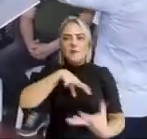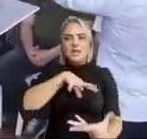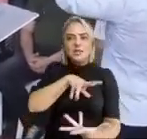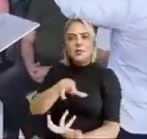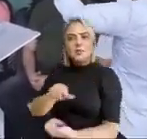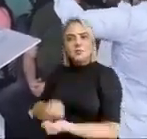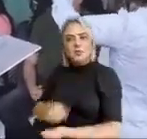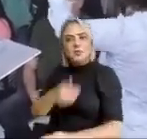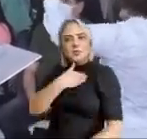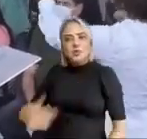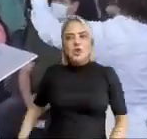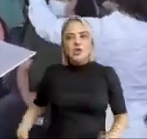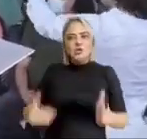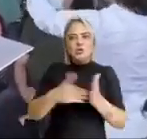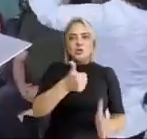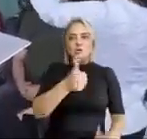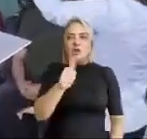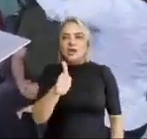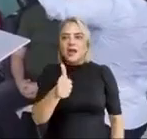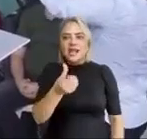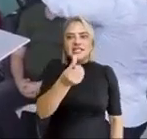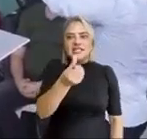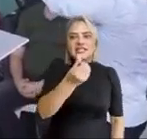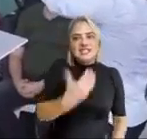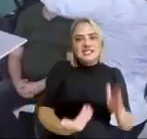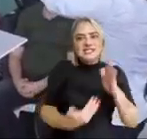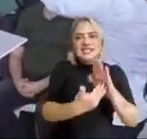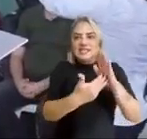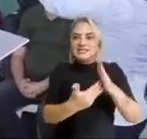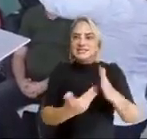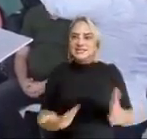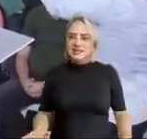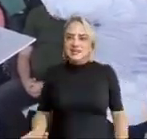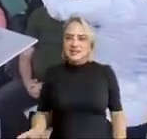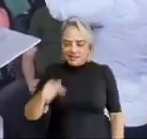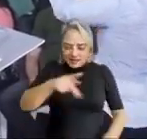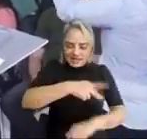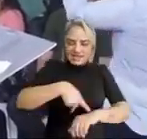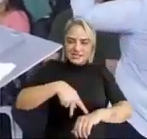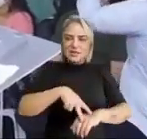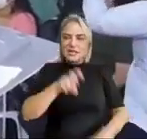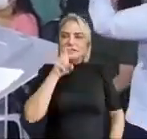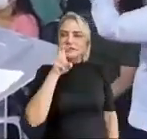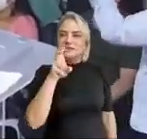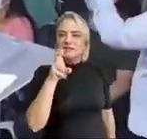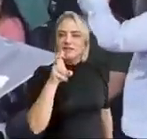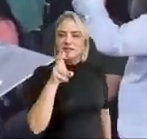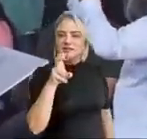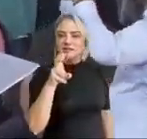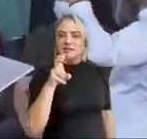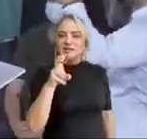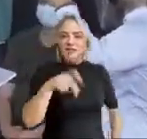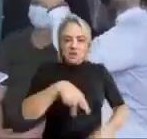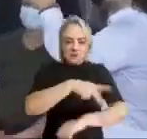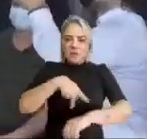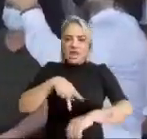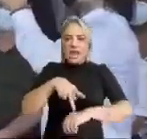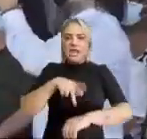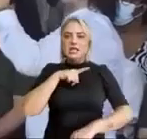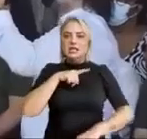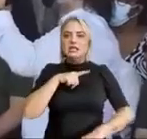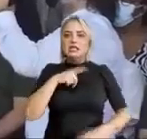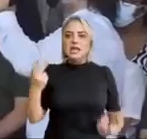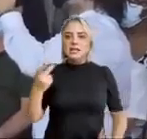2011, alcançamos a 6ª economia do mundo. Esse país pode ser a 5ª. Para isso, esse país tem que ter dirigente de